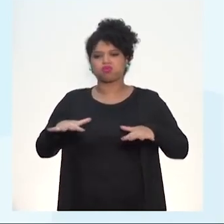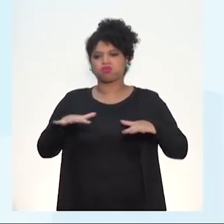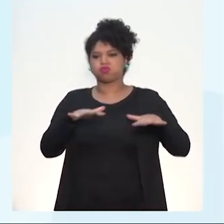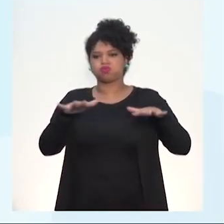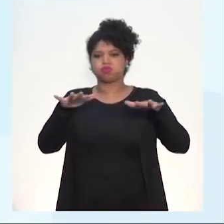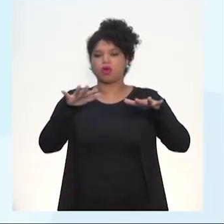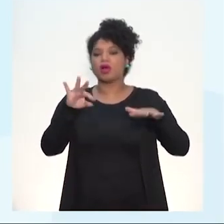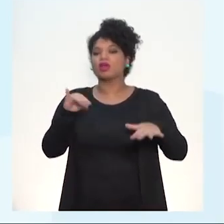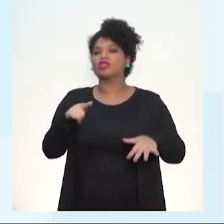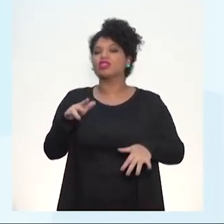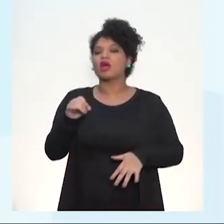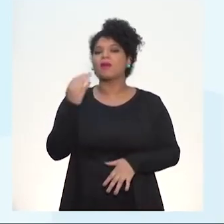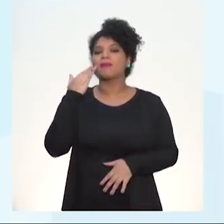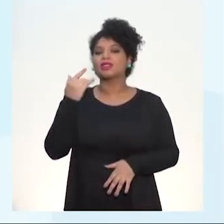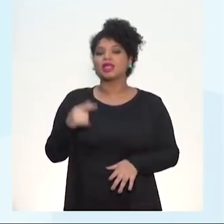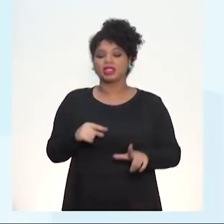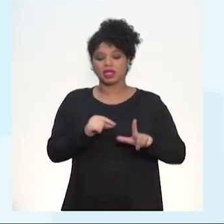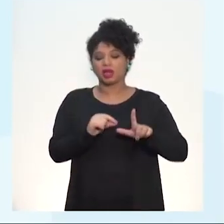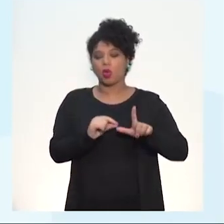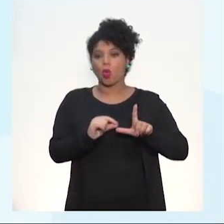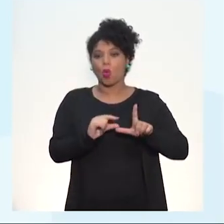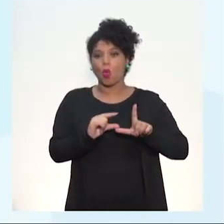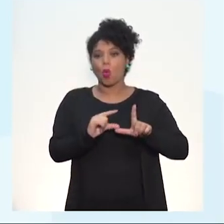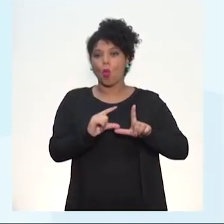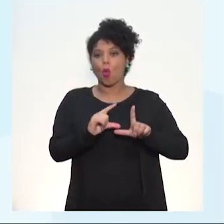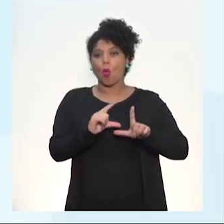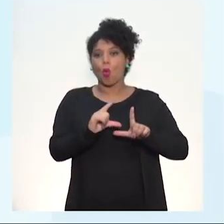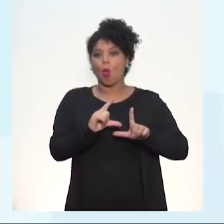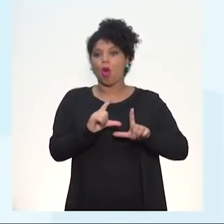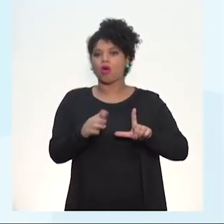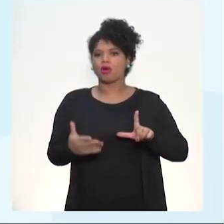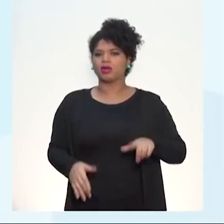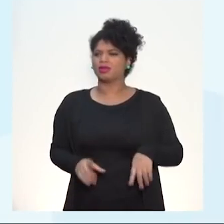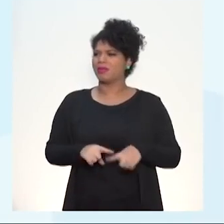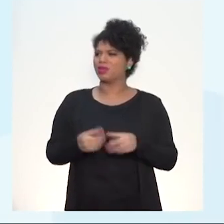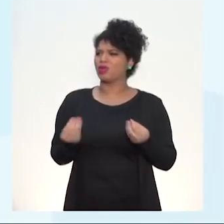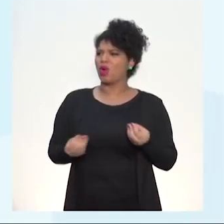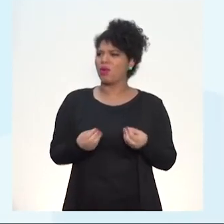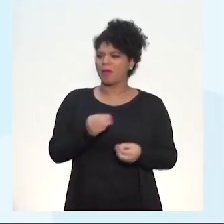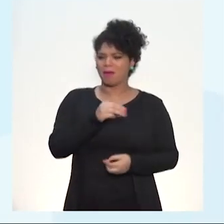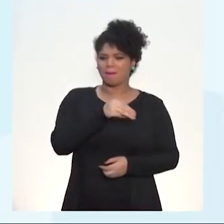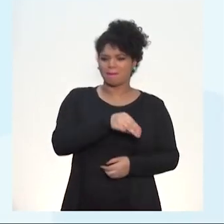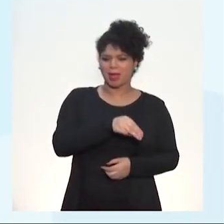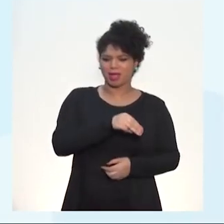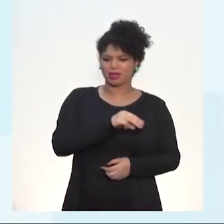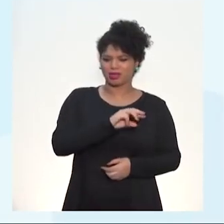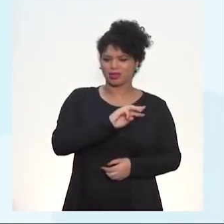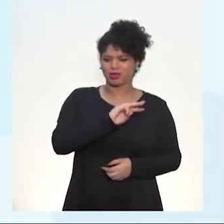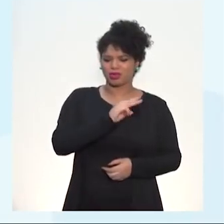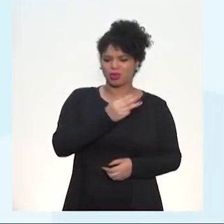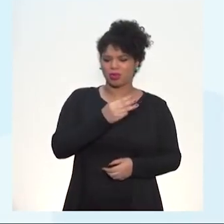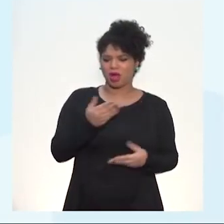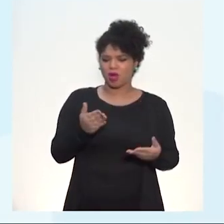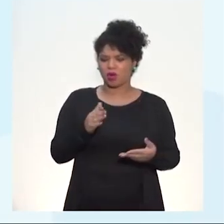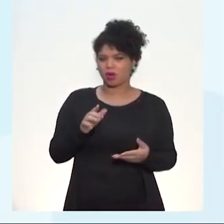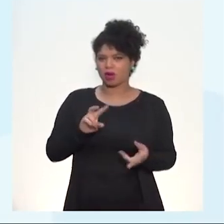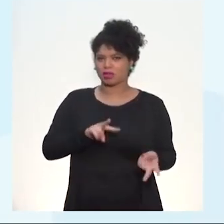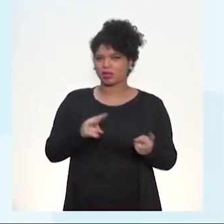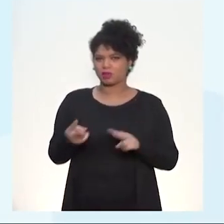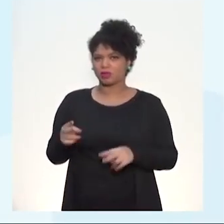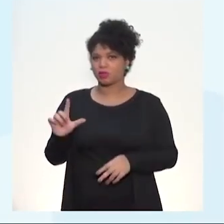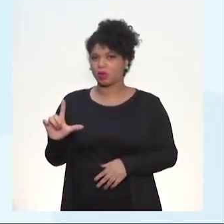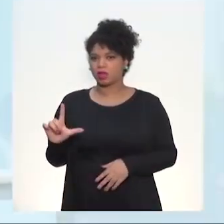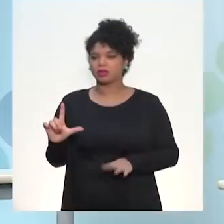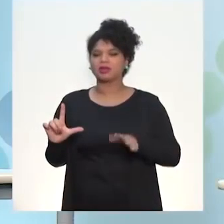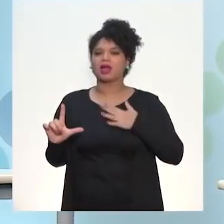Tiago precisará de quantos litros de água? Você fala, peraí, professora, litros? Você está em metros cúbicos? Eu vou ter que ir para o litro? Meu Deus! Então, calma.